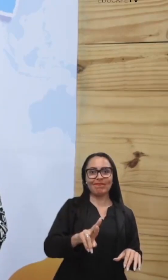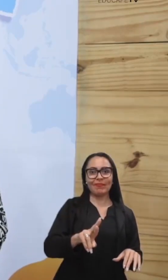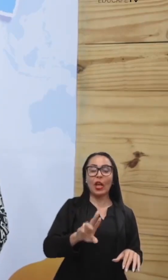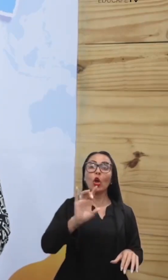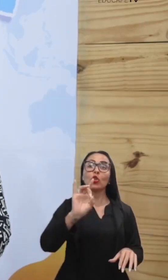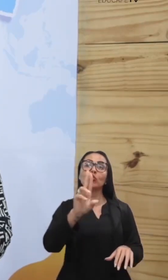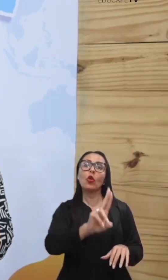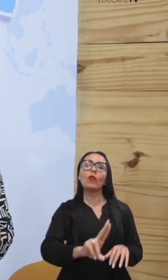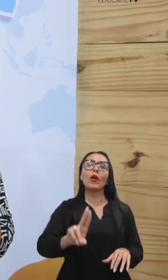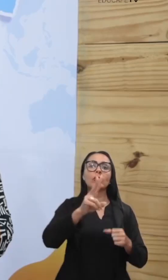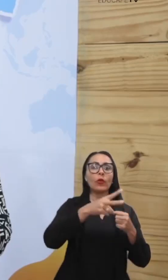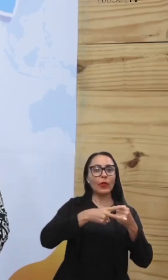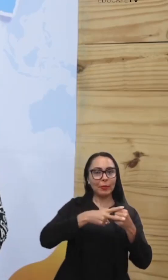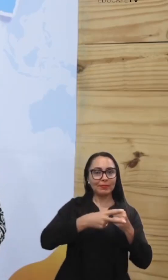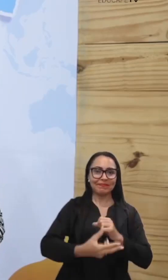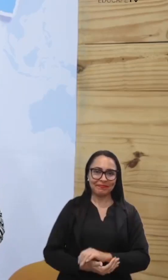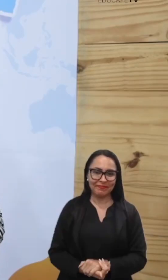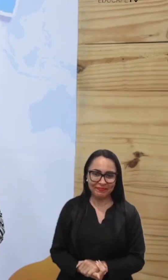certo?